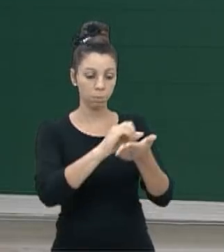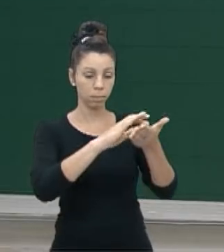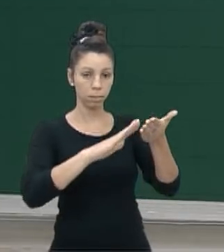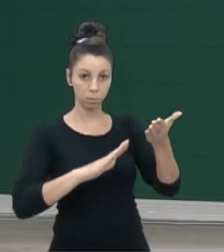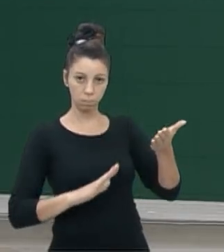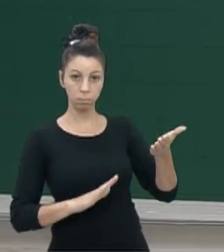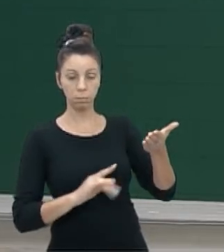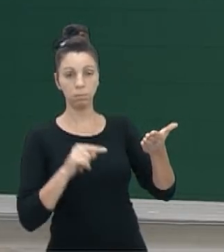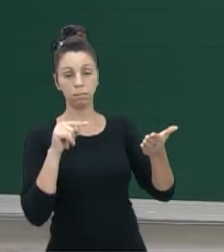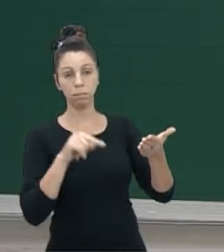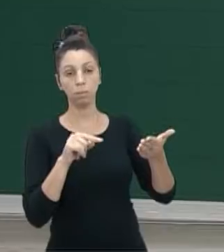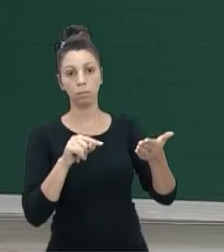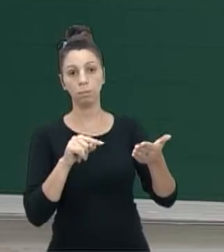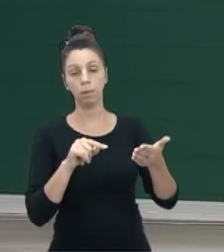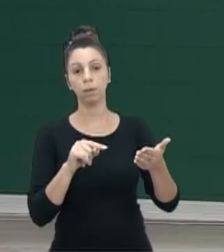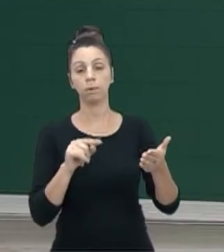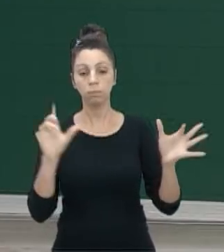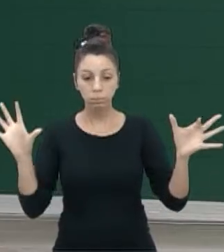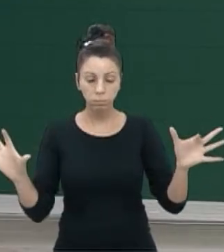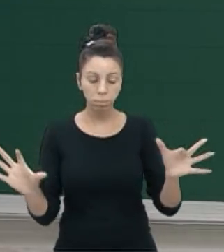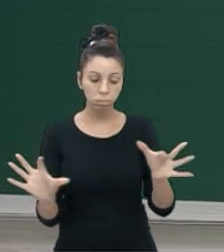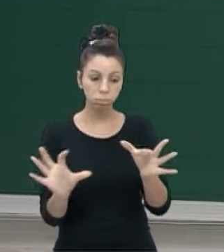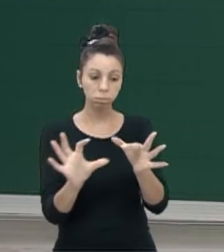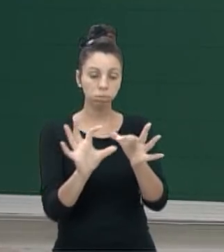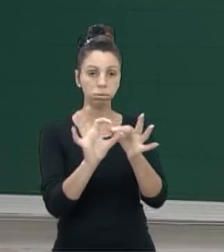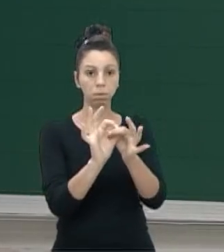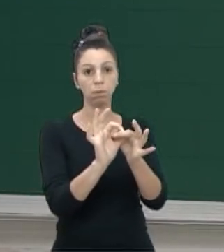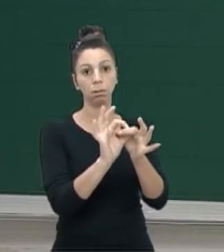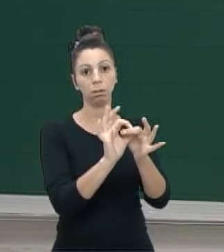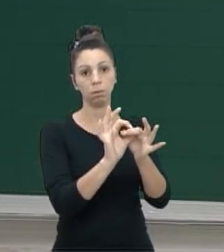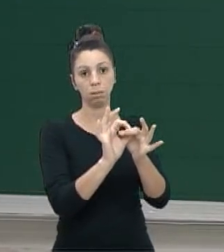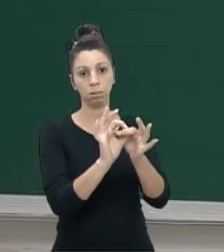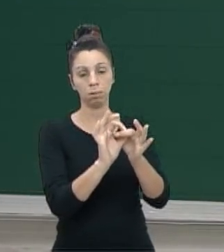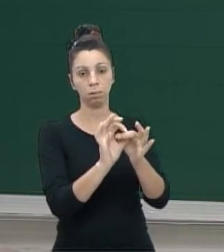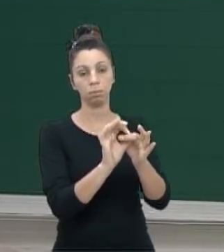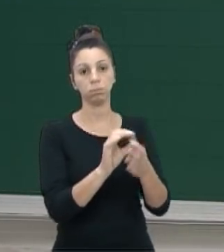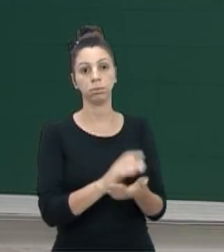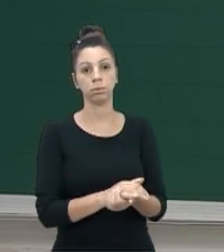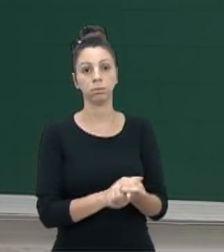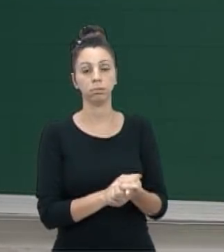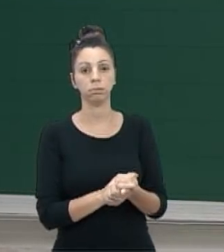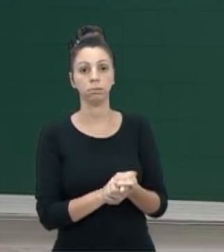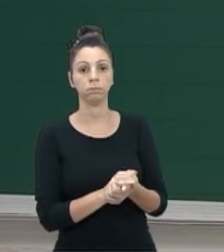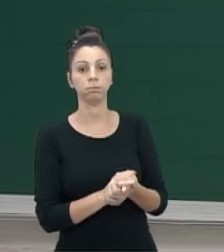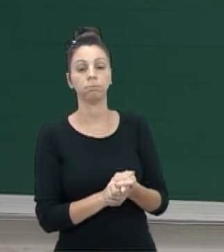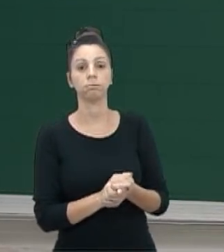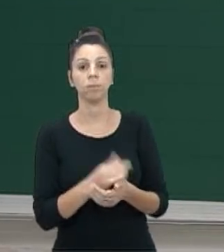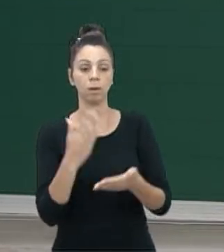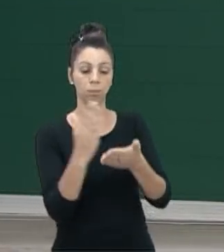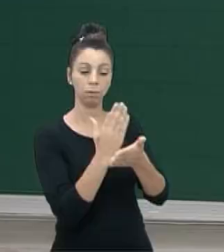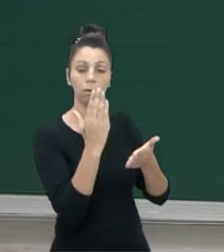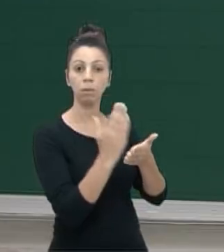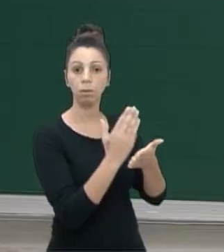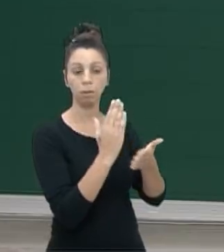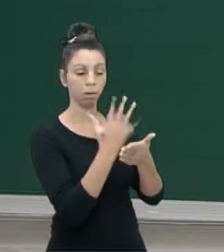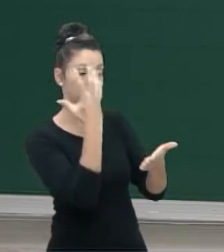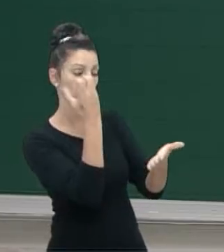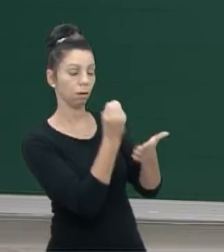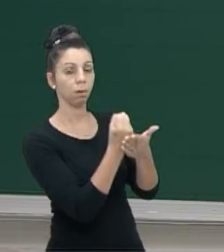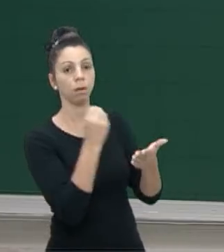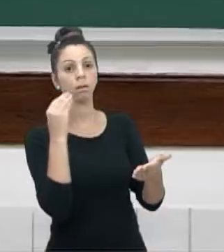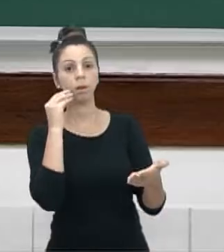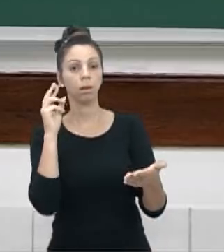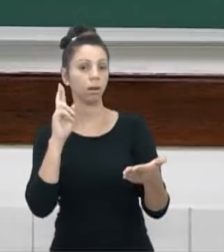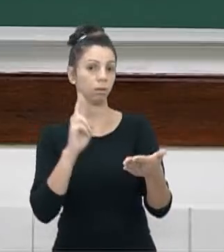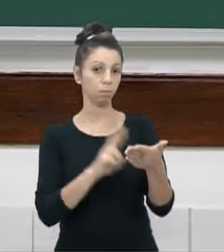explicação da professora com a atividade mental, né, e de movimento de vocês, que vocês vão ter que pegar aí o caderno de anotações e tentar responder